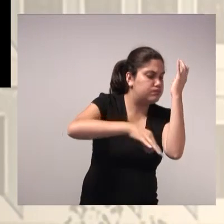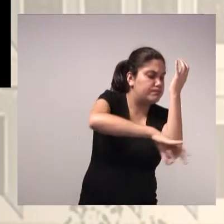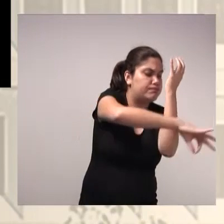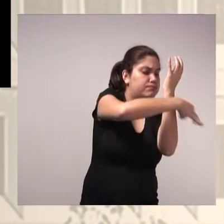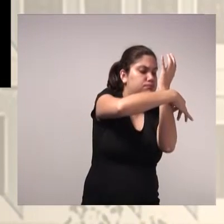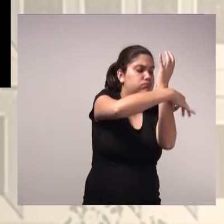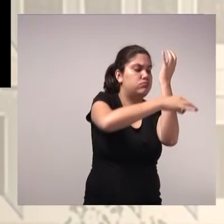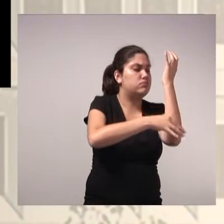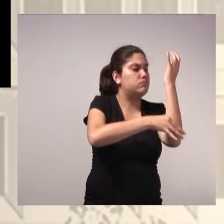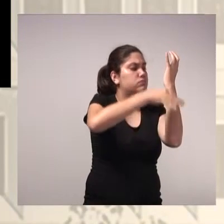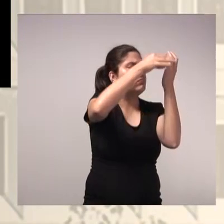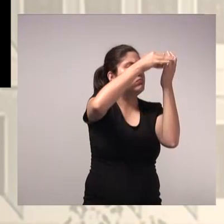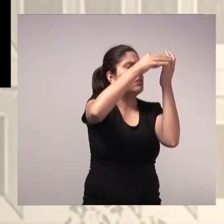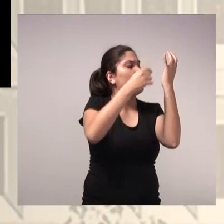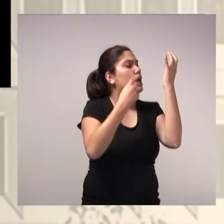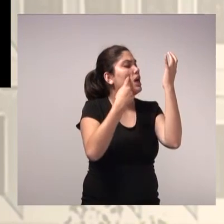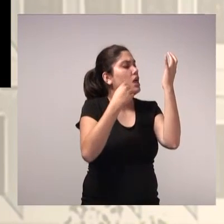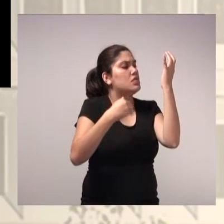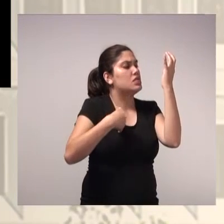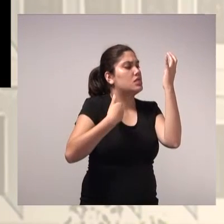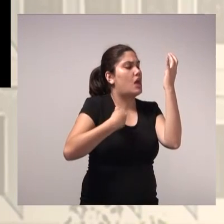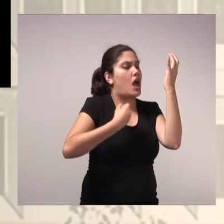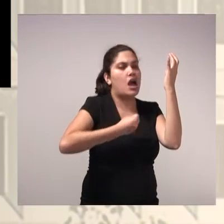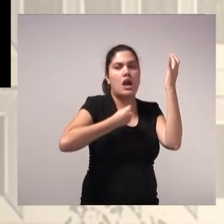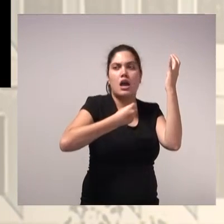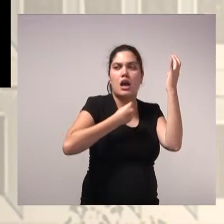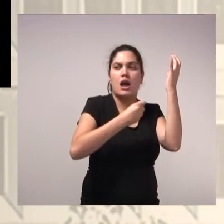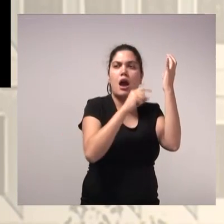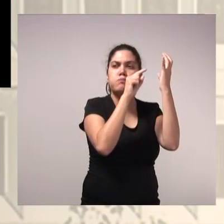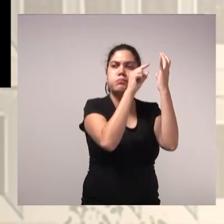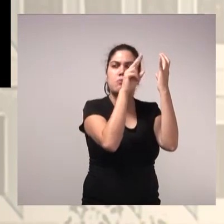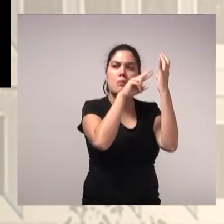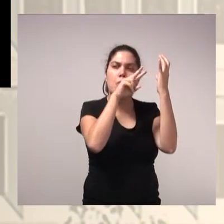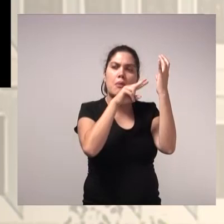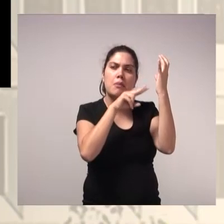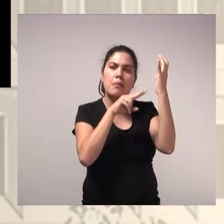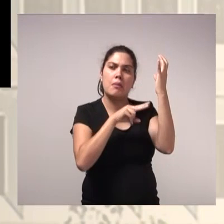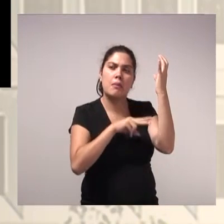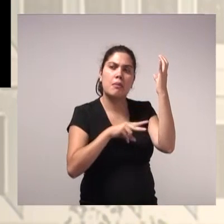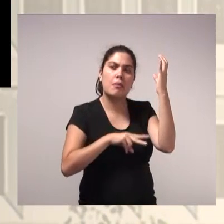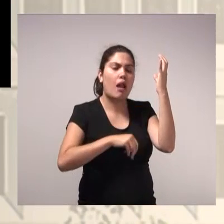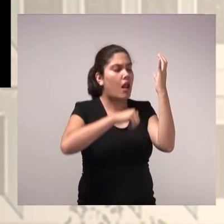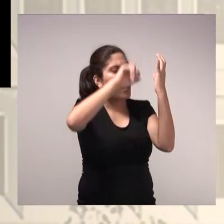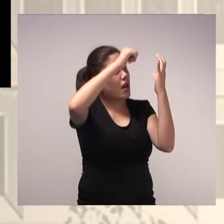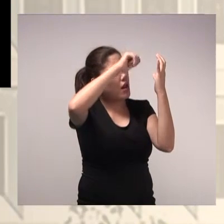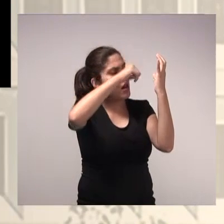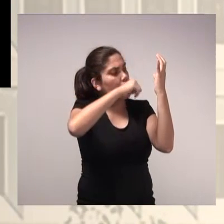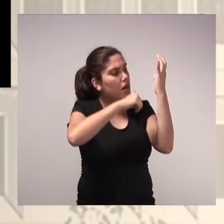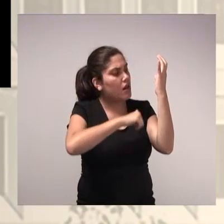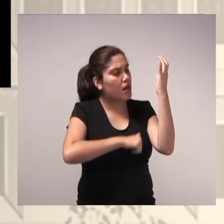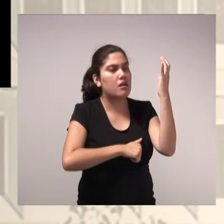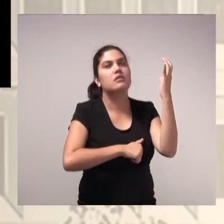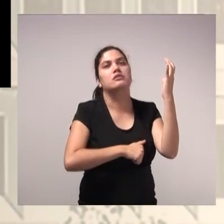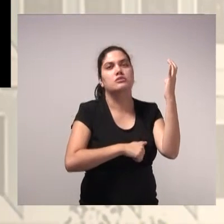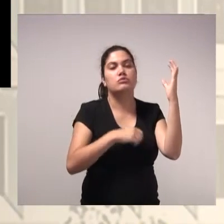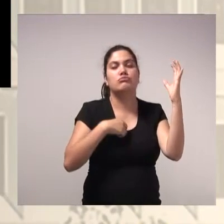da árvore, e com esses dados pudemos, então, levantar um dado crucial para o